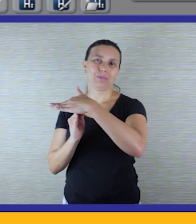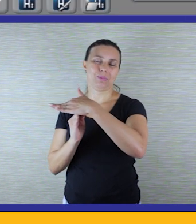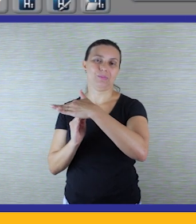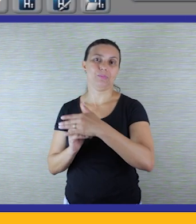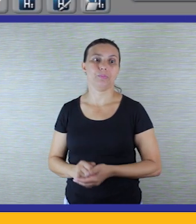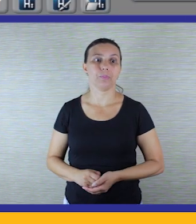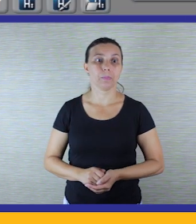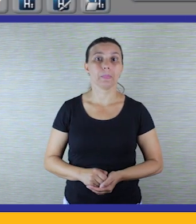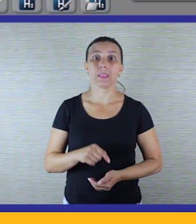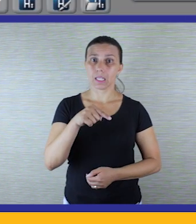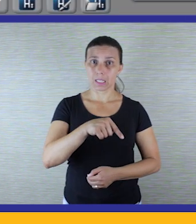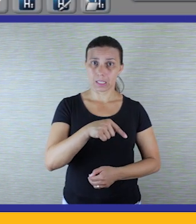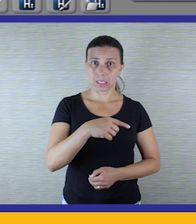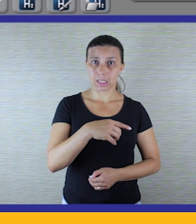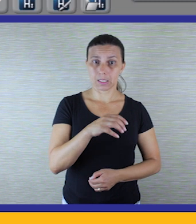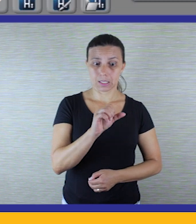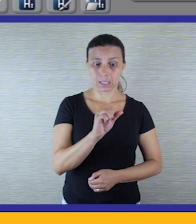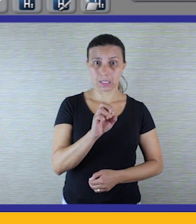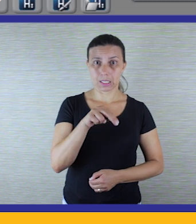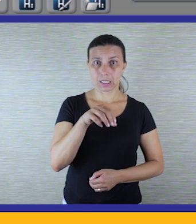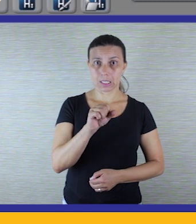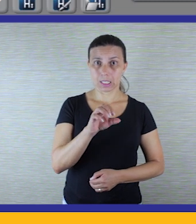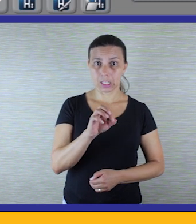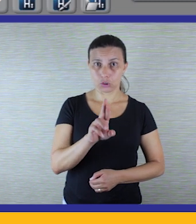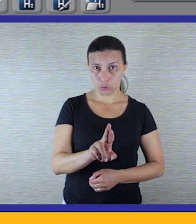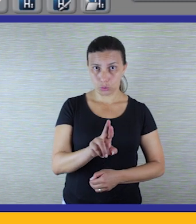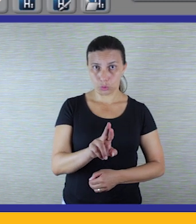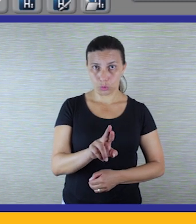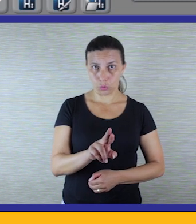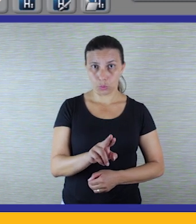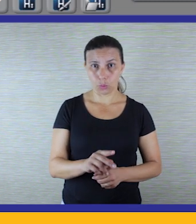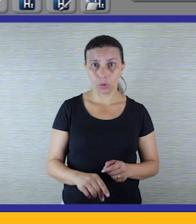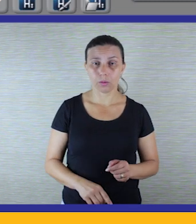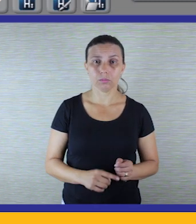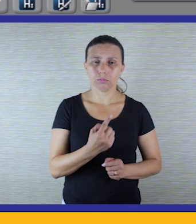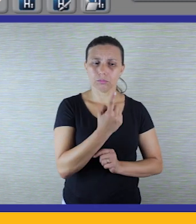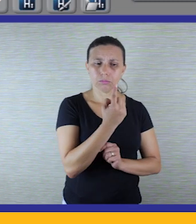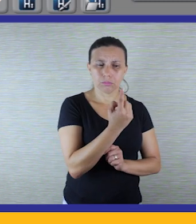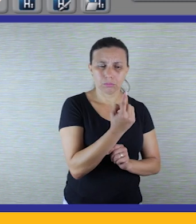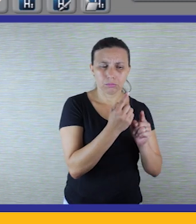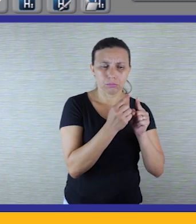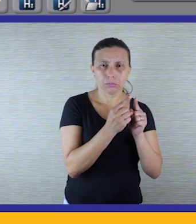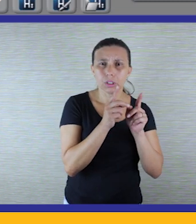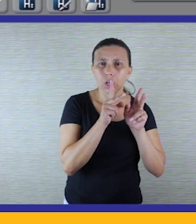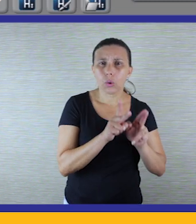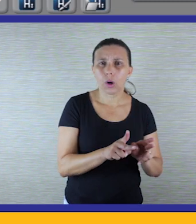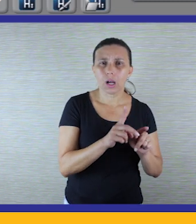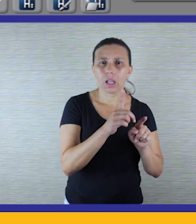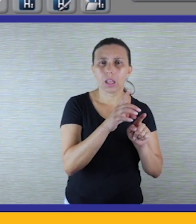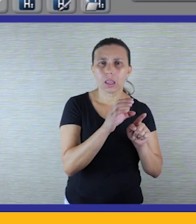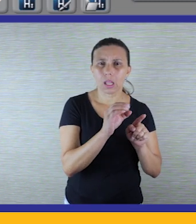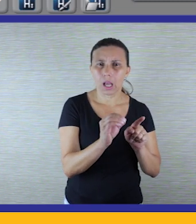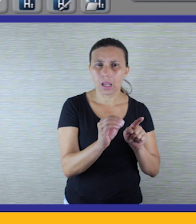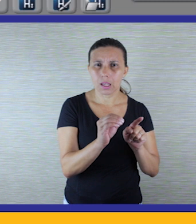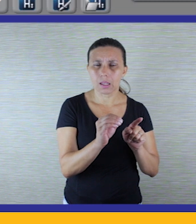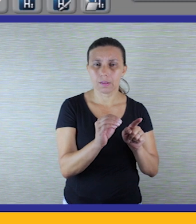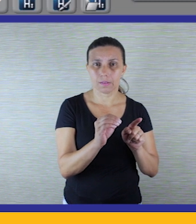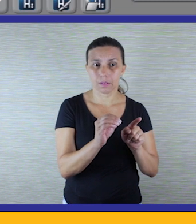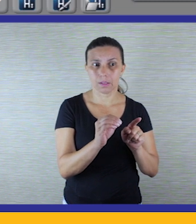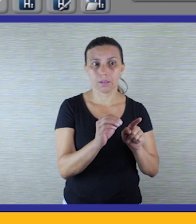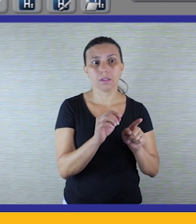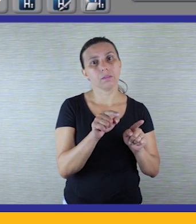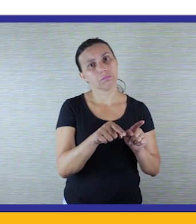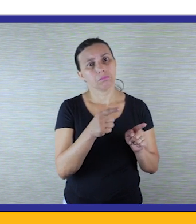Celsius é igual a 10 milivolts. Sendo assim, realizamos um cálculo básico para obter